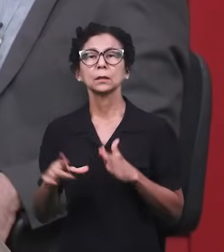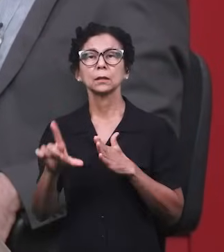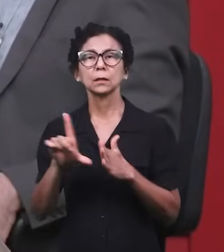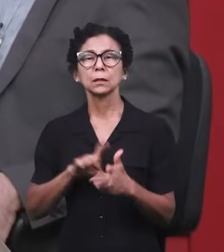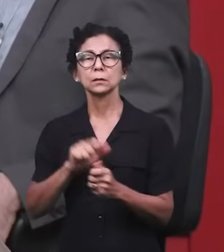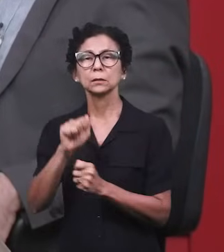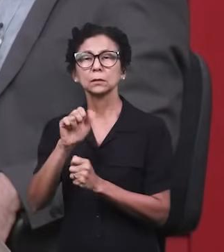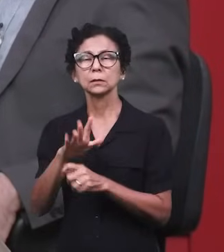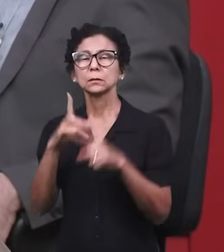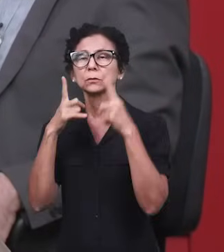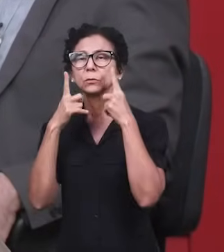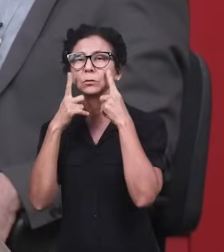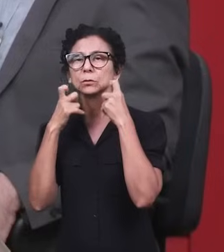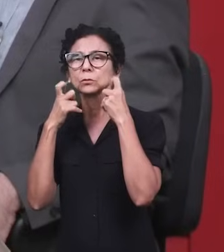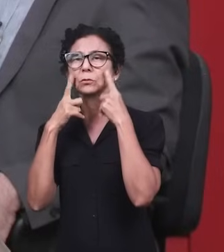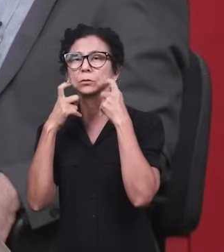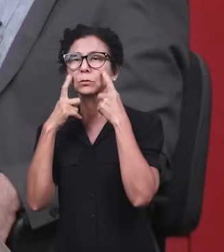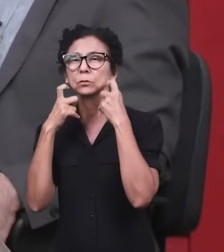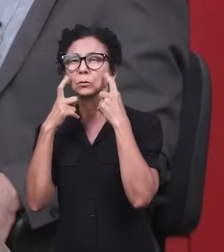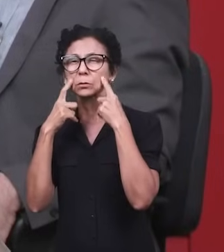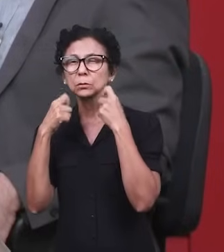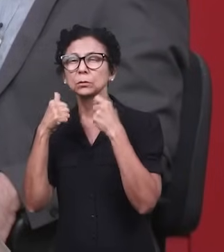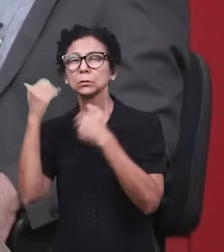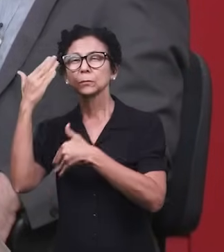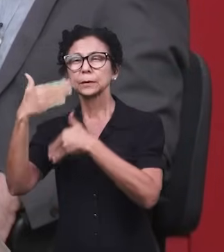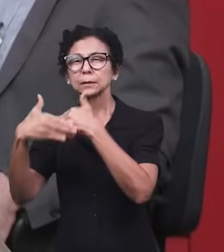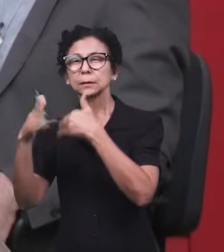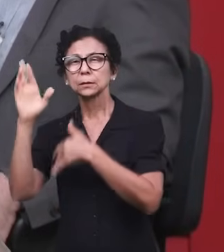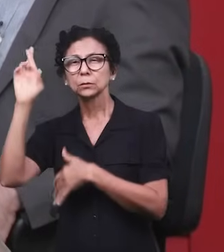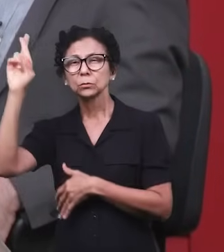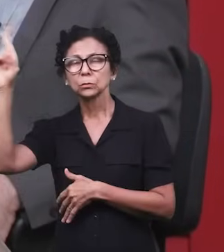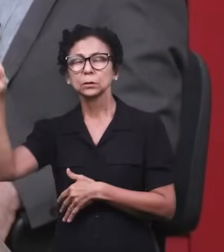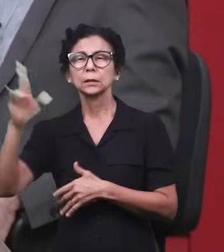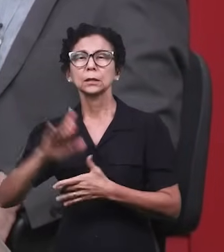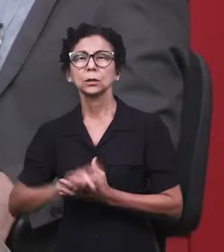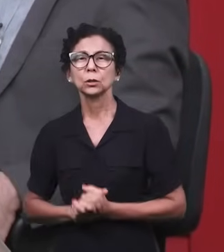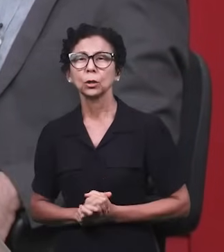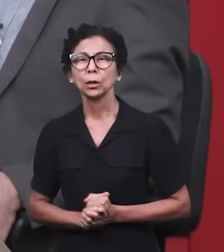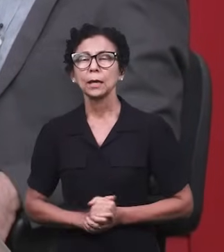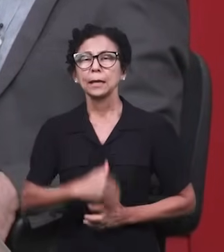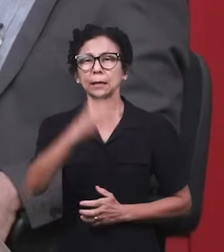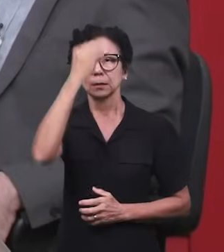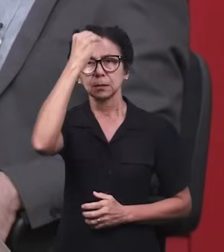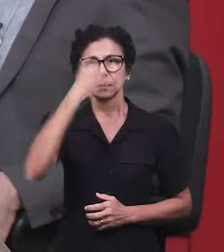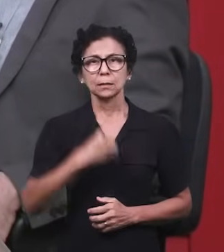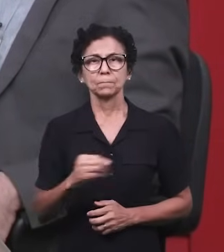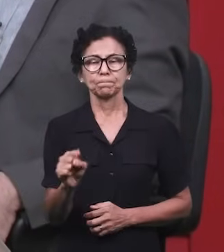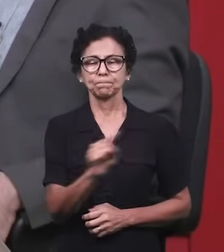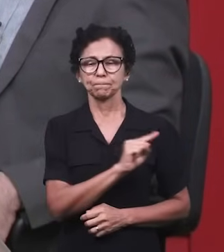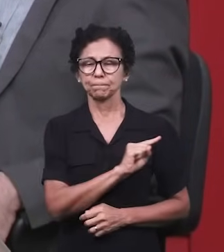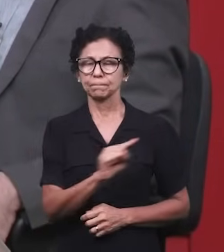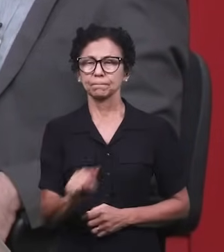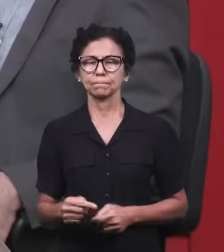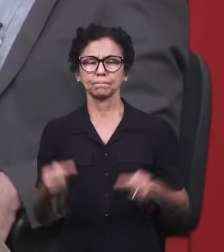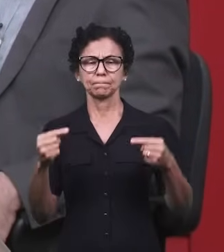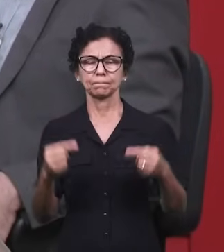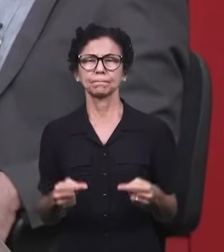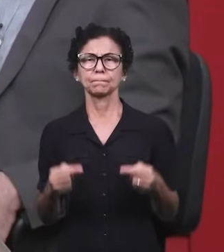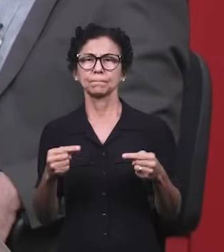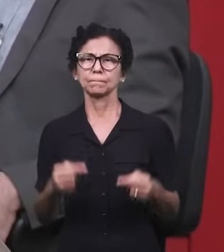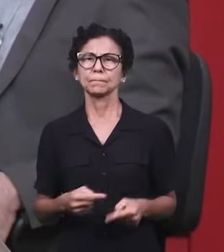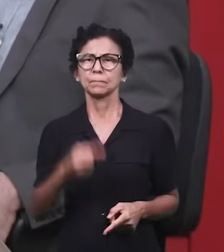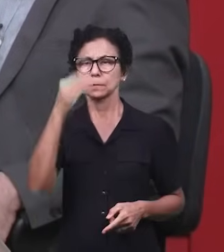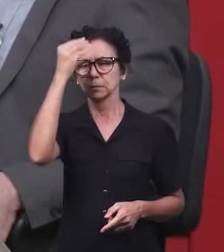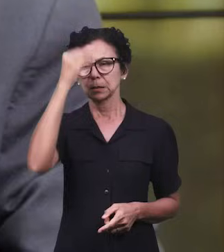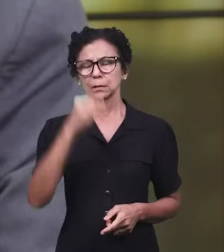chorando, vivendo a experiência dela e disposta a não recuar diante das intervenções que foram feitas,